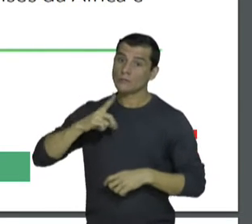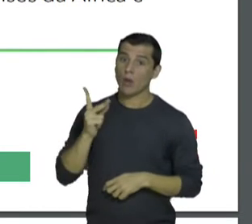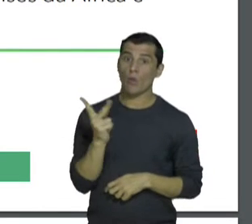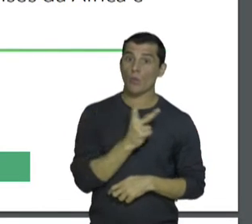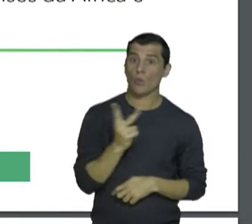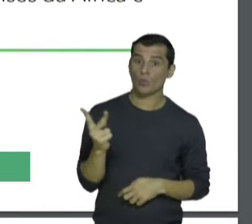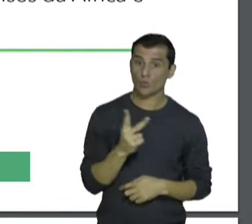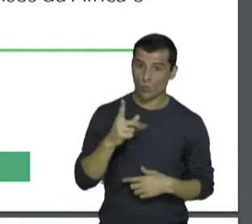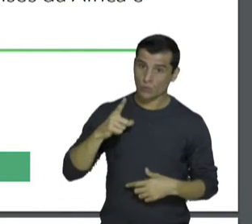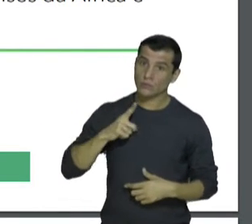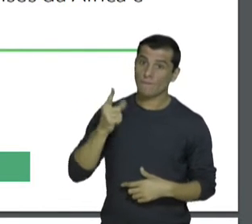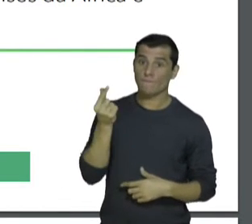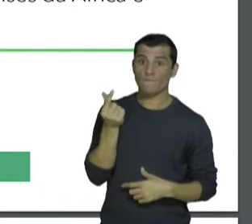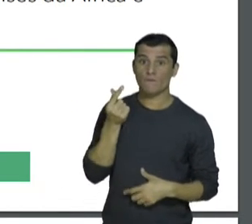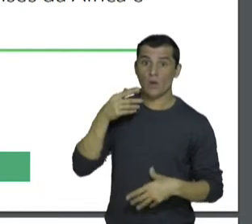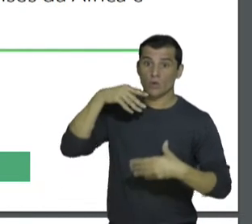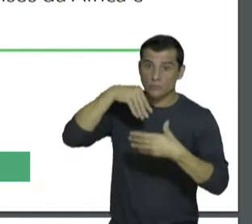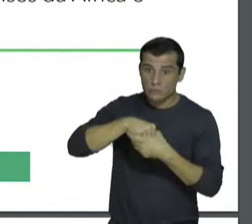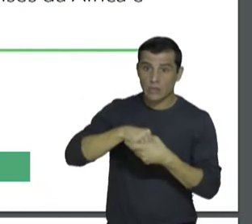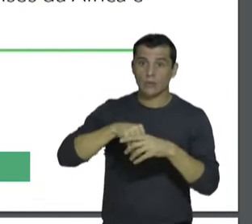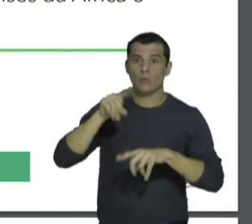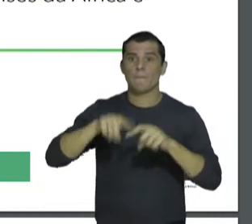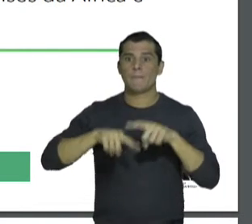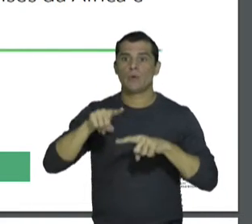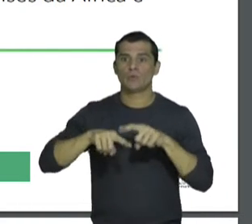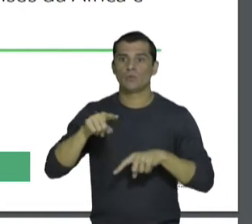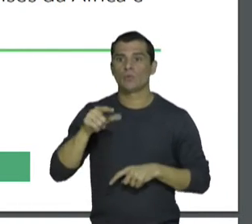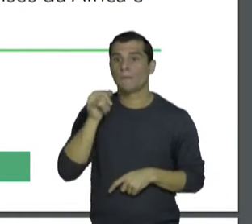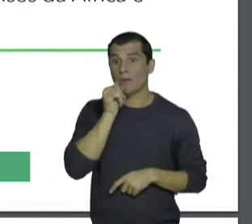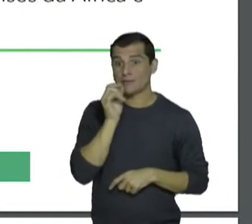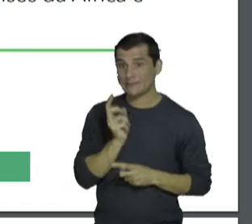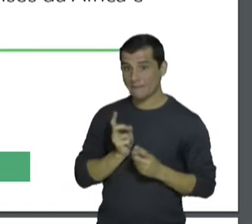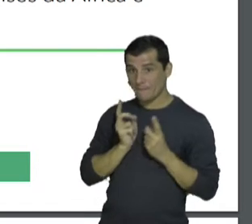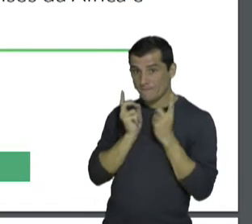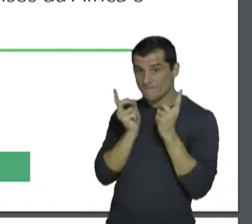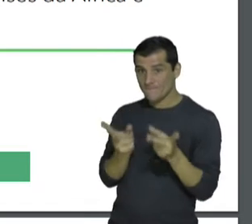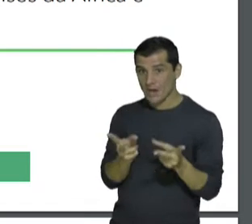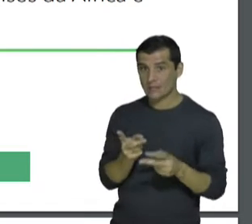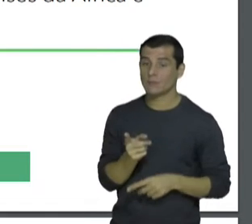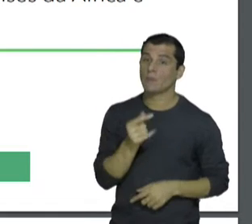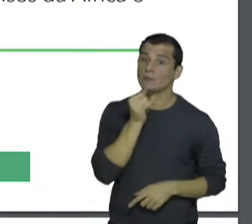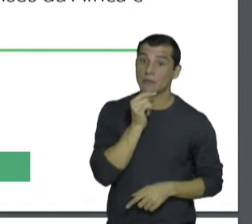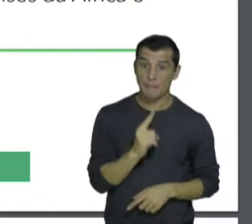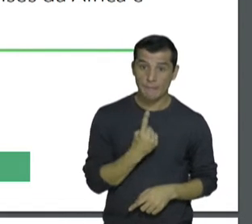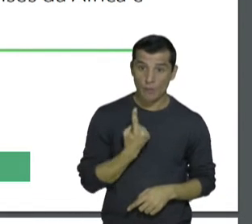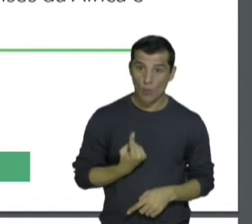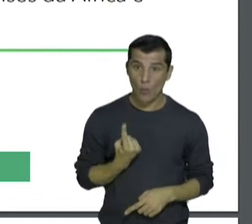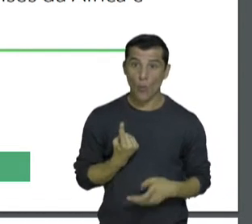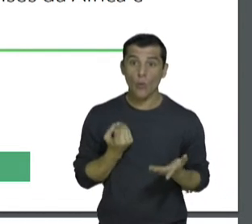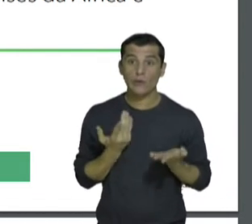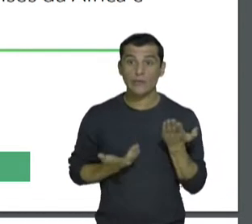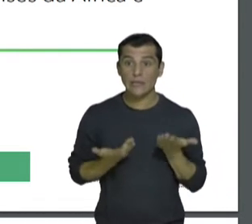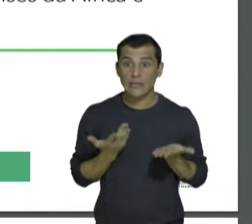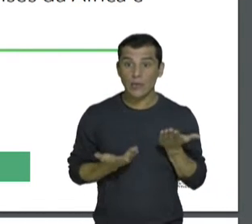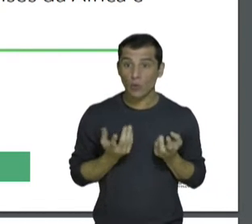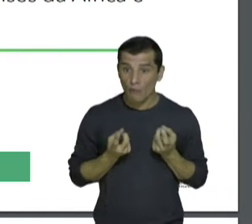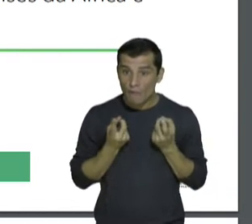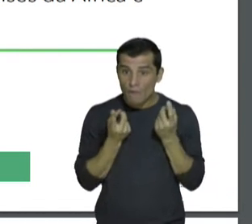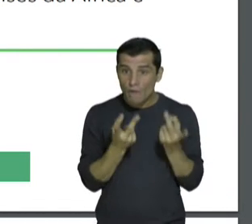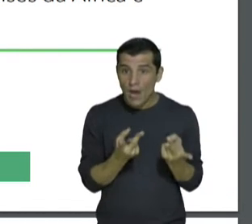seja o quanto você eh ganha pelo quilo exportado vamos entender dessa forma